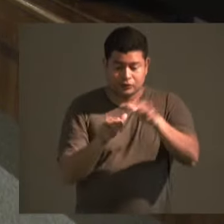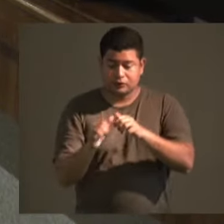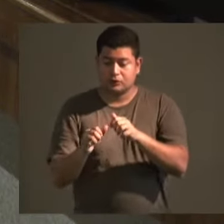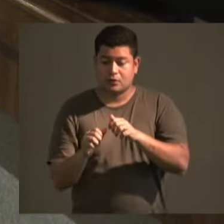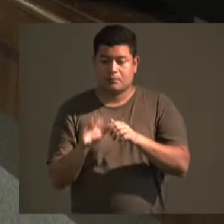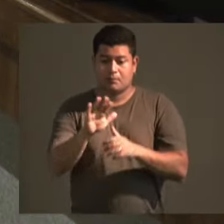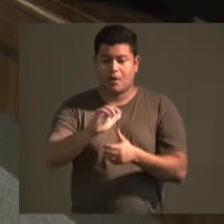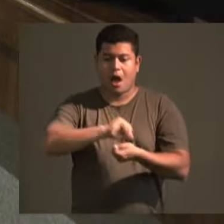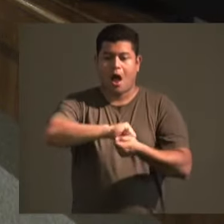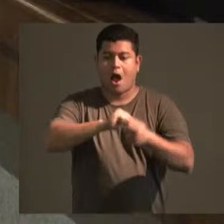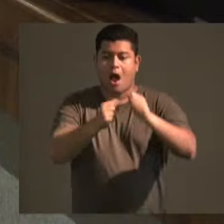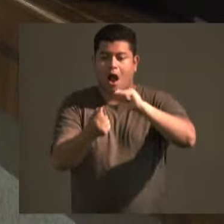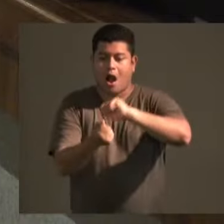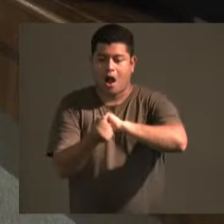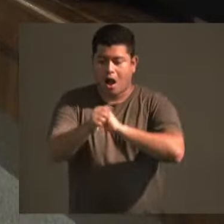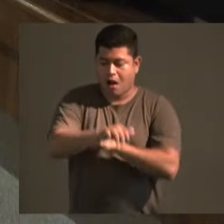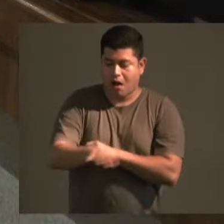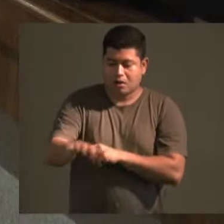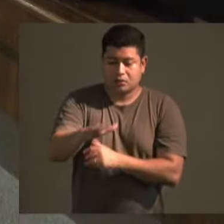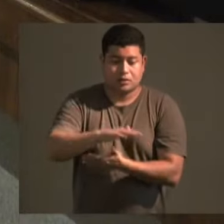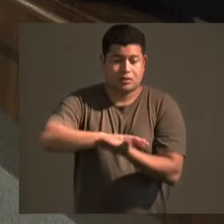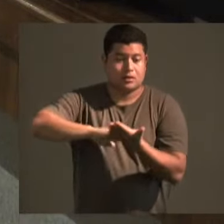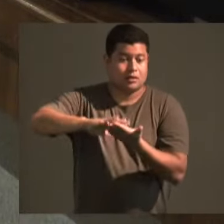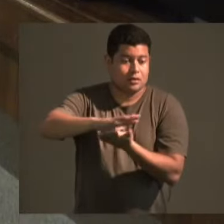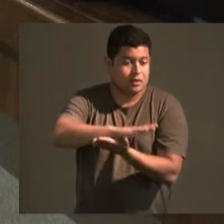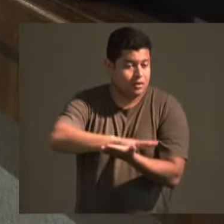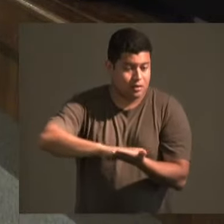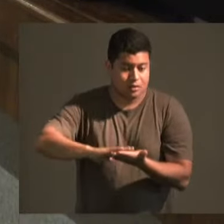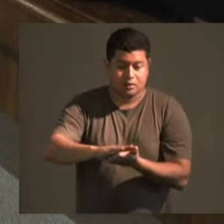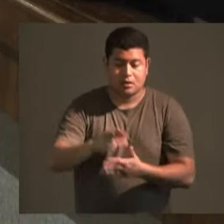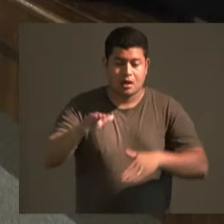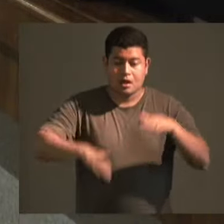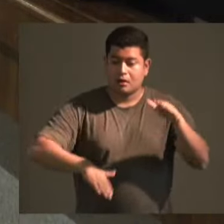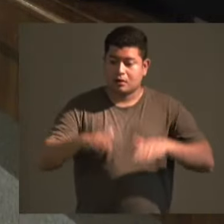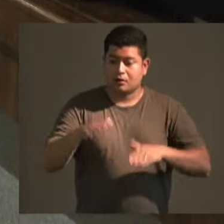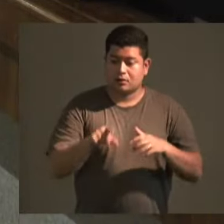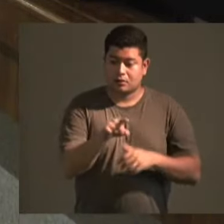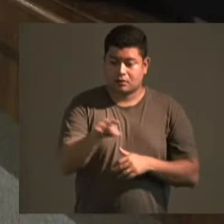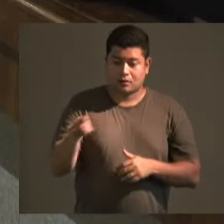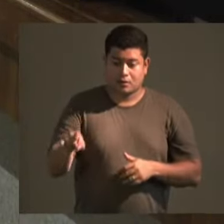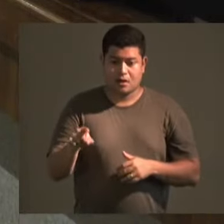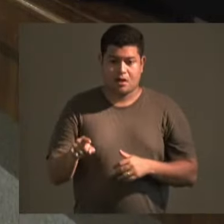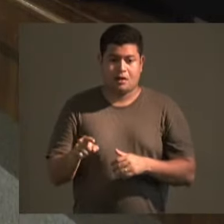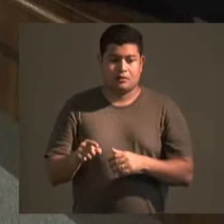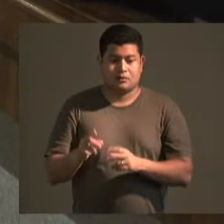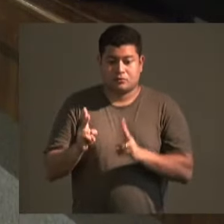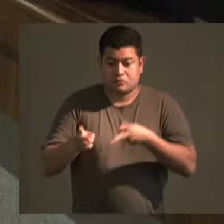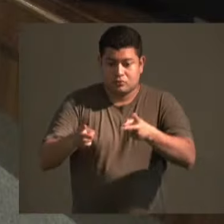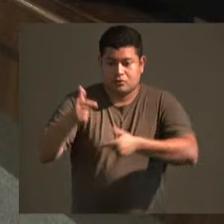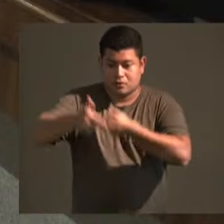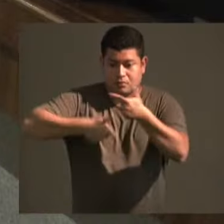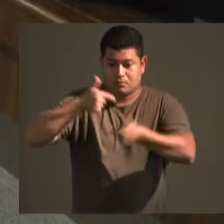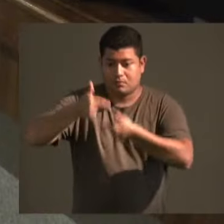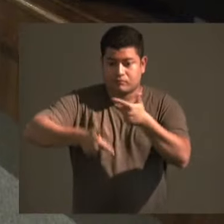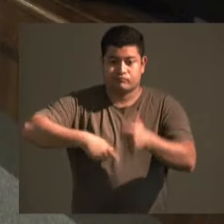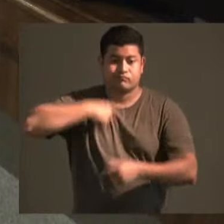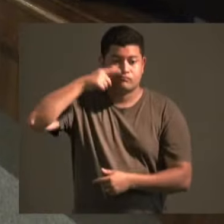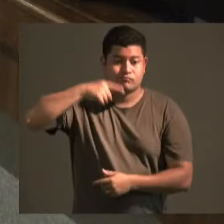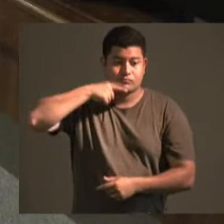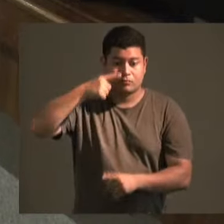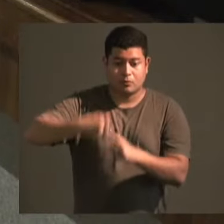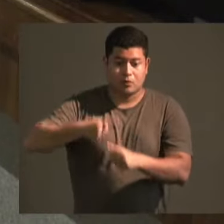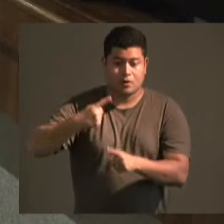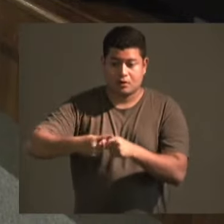né, para essas pessoas que necessitam, né, e muitas vezes elas não permanecem naquele local de trabalho porque não tem a,